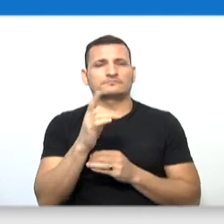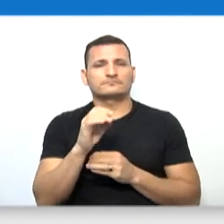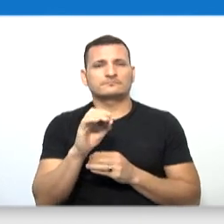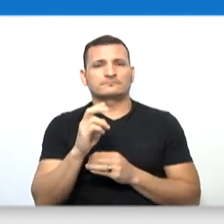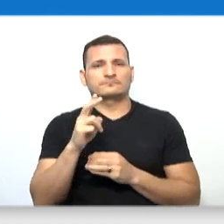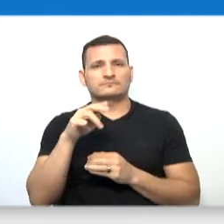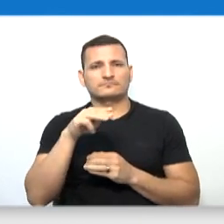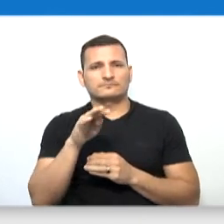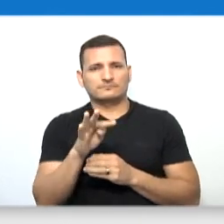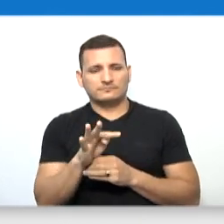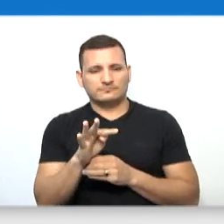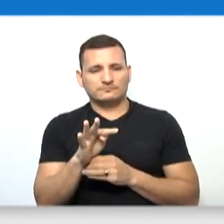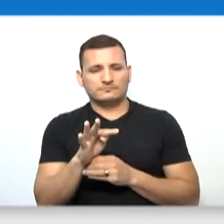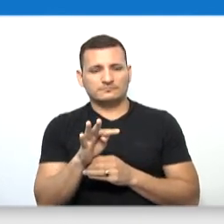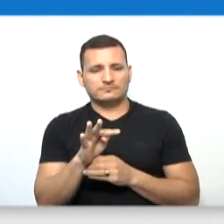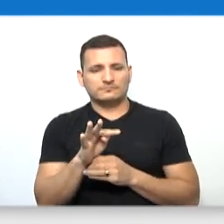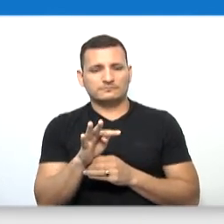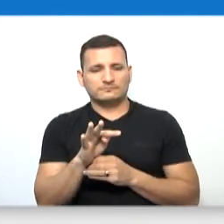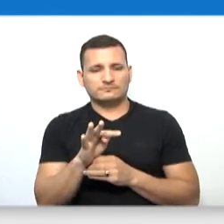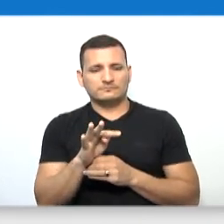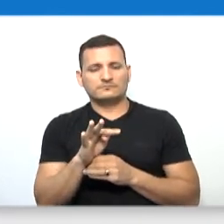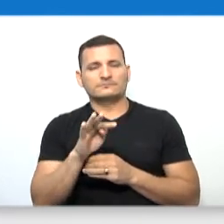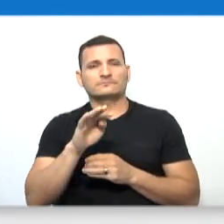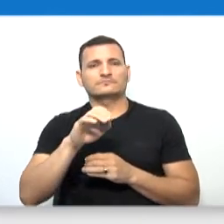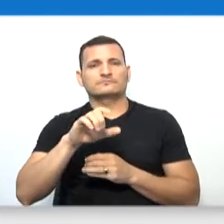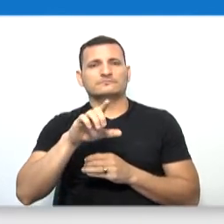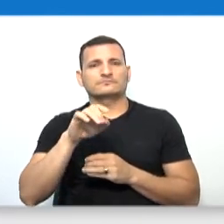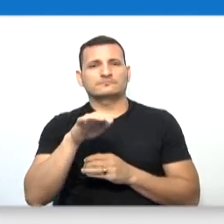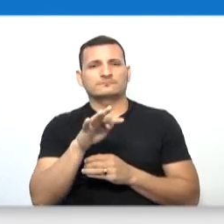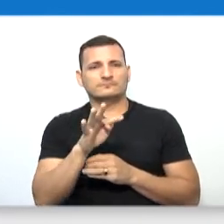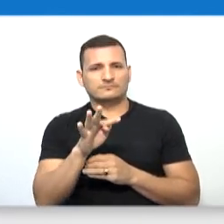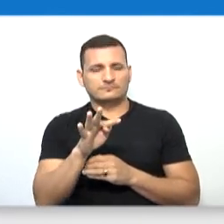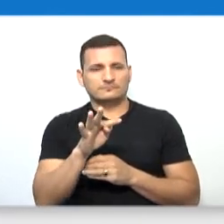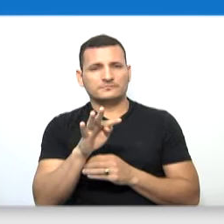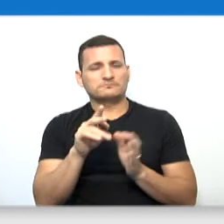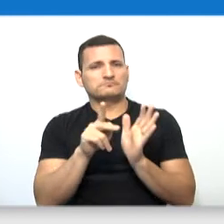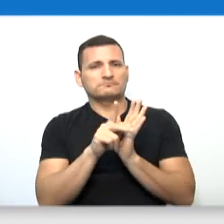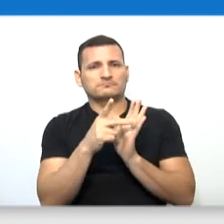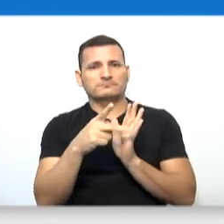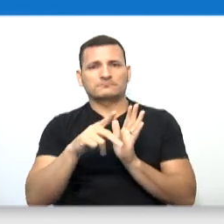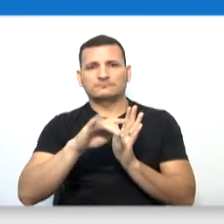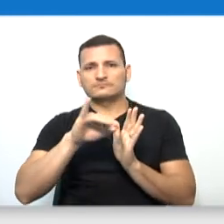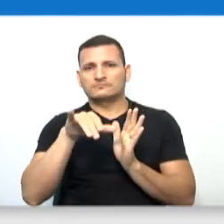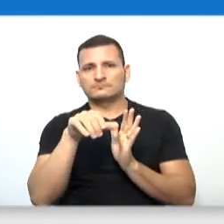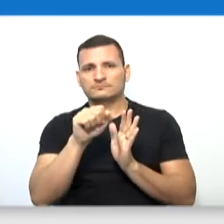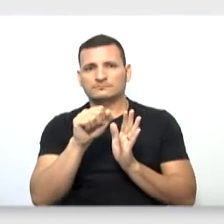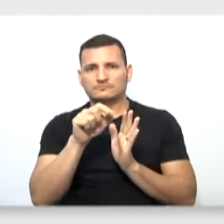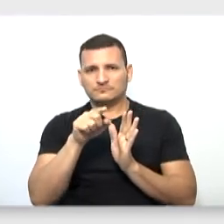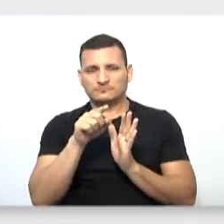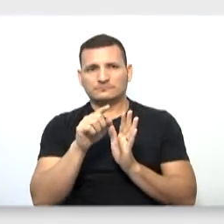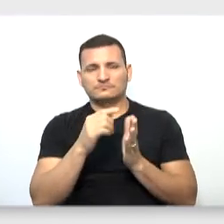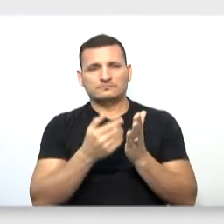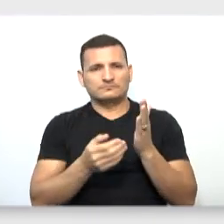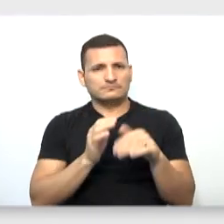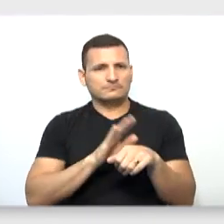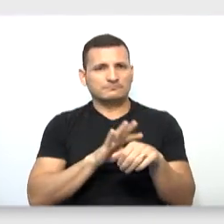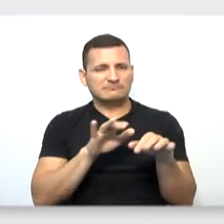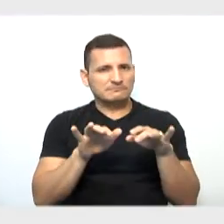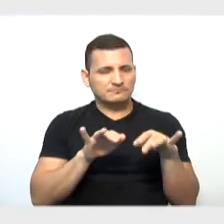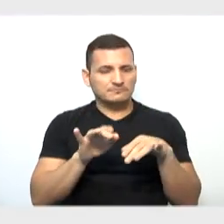element. Isso já vem dentro do JavaScript, tá, gente? Não vai perder tempo escrevendo muita